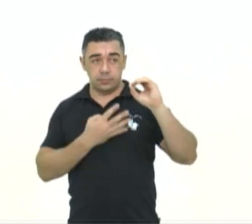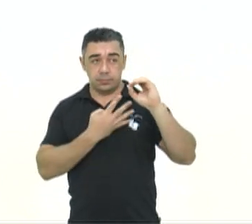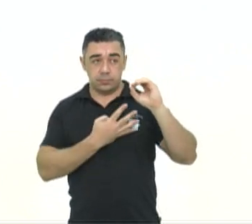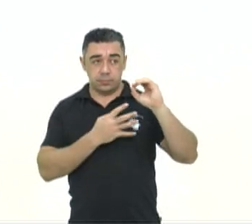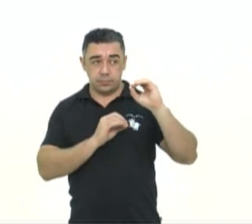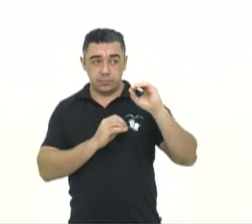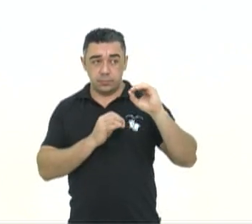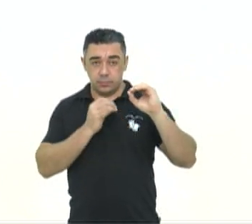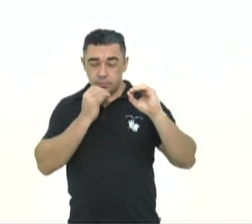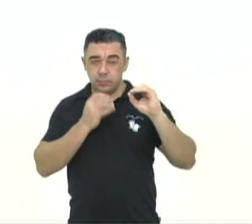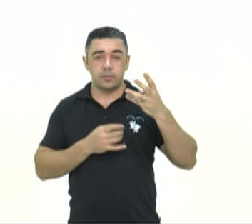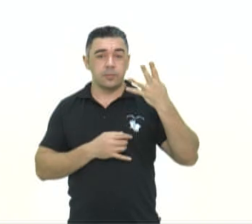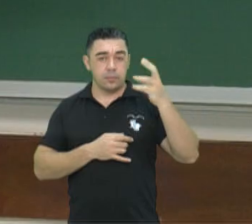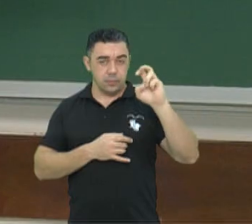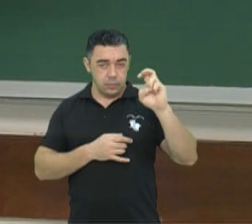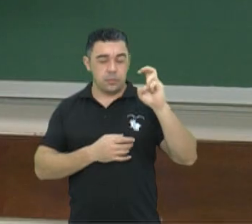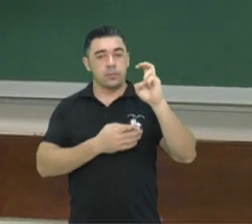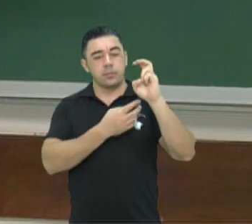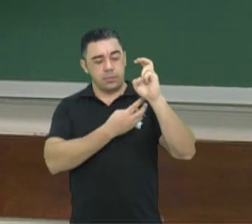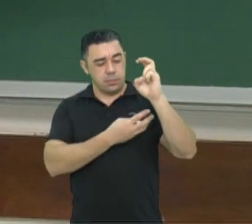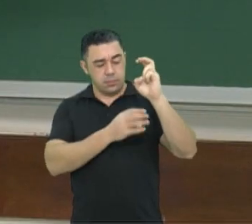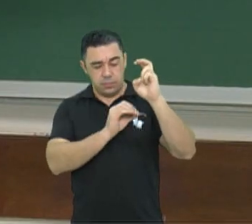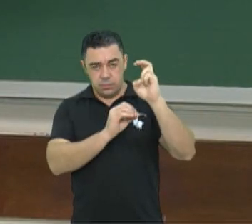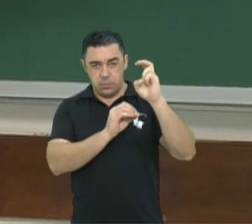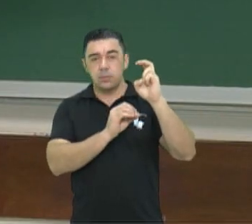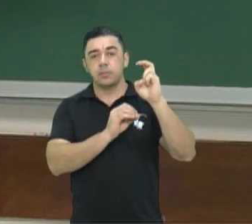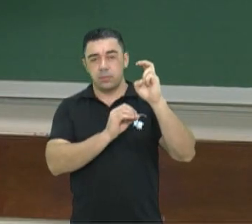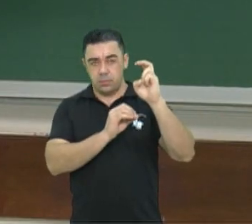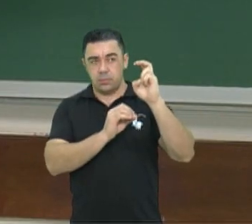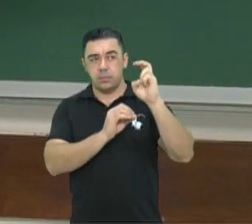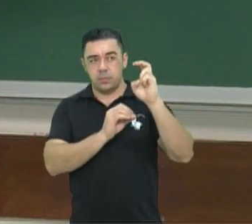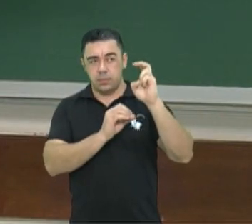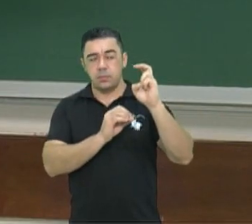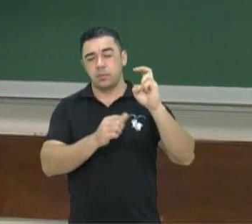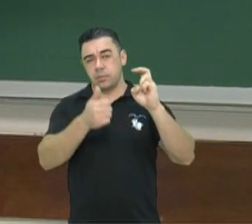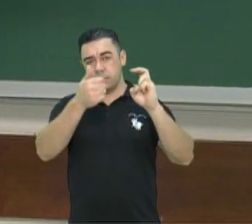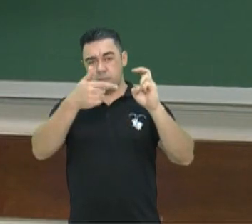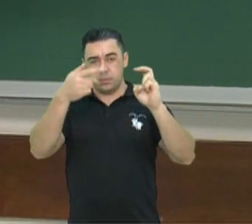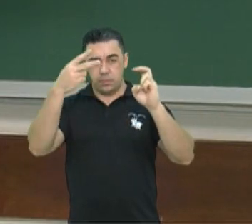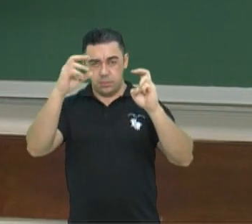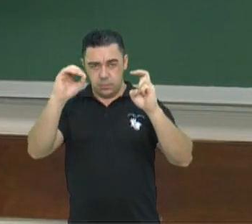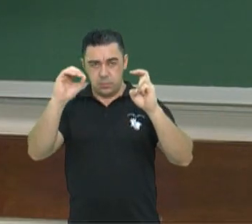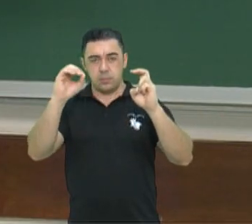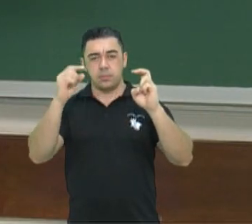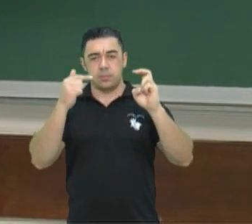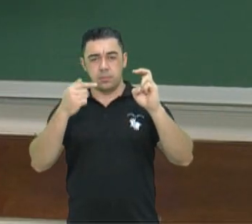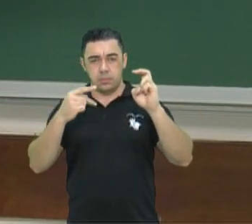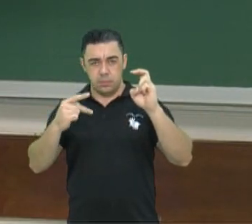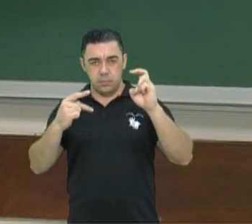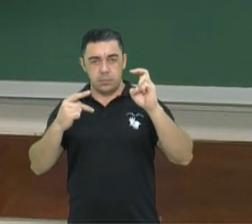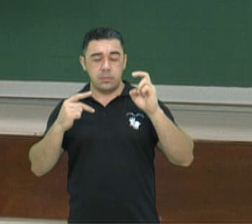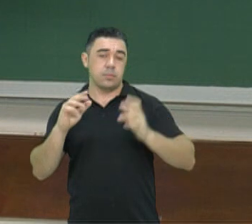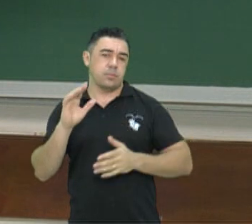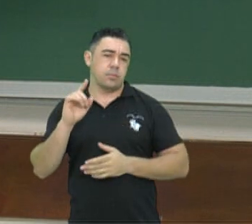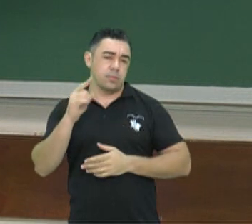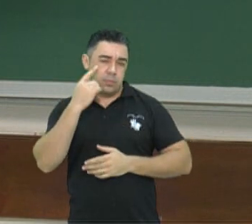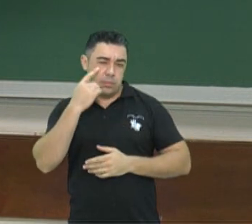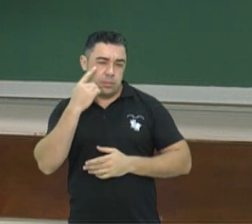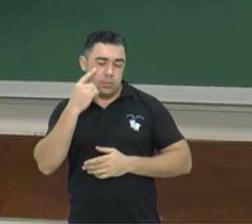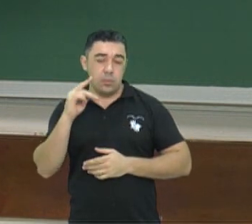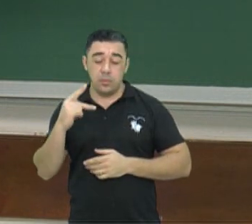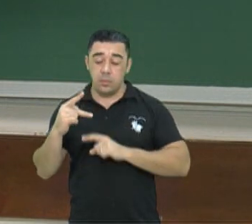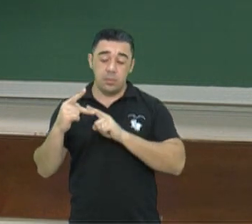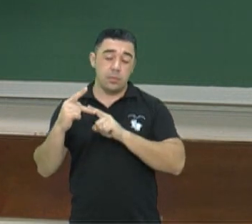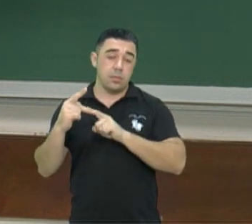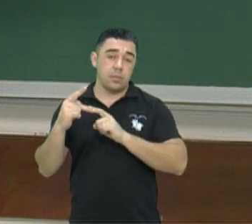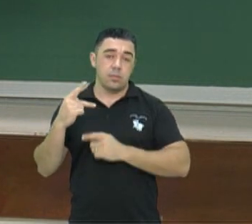30 não, né? 45 para 30, 120 para P. Lembrando, né, que o P